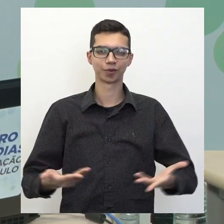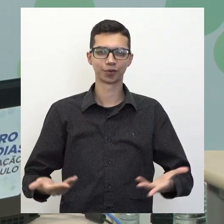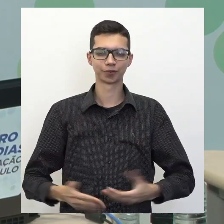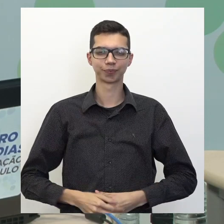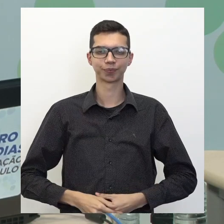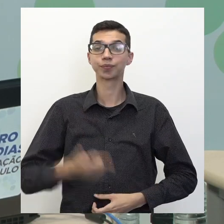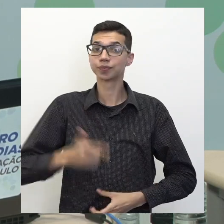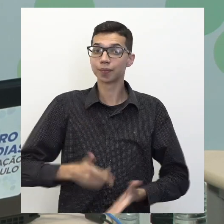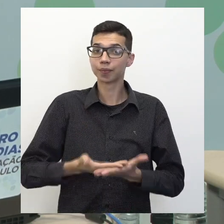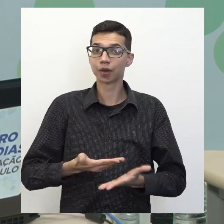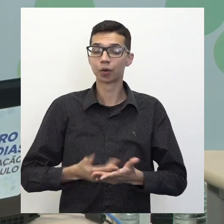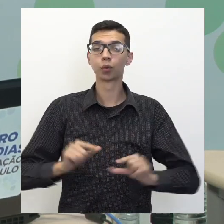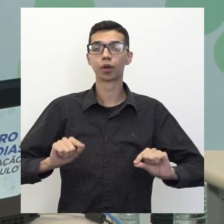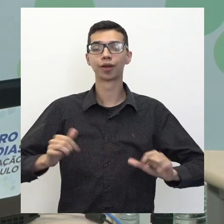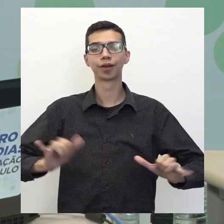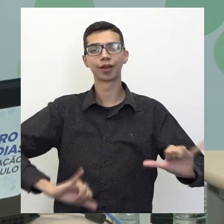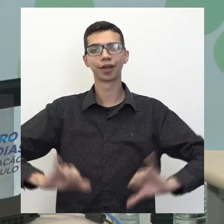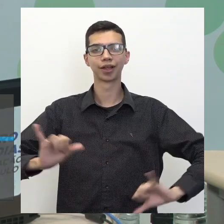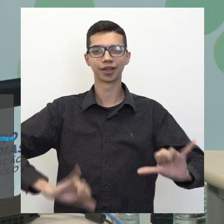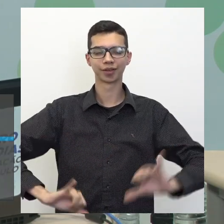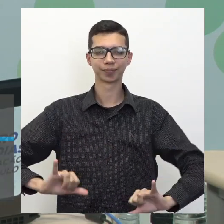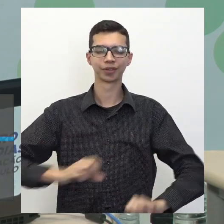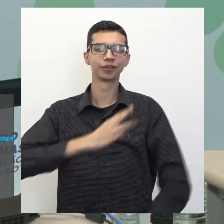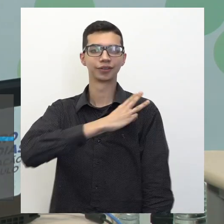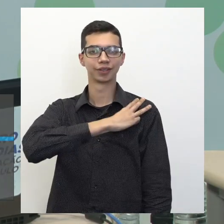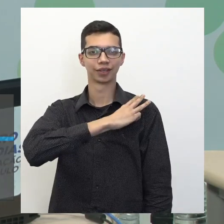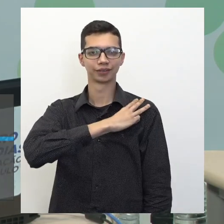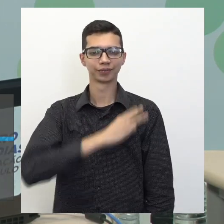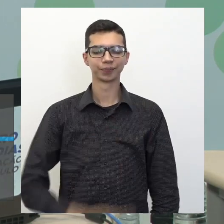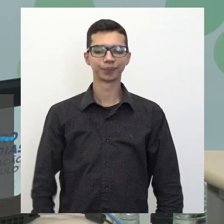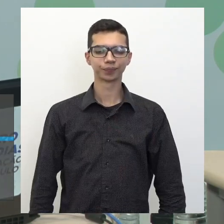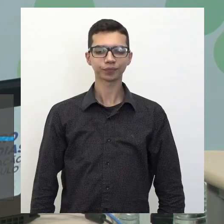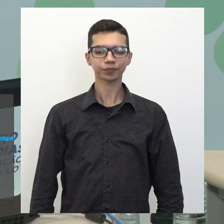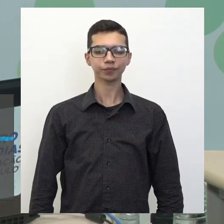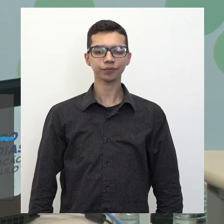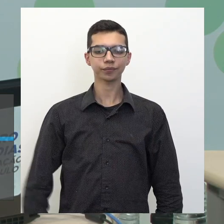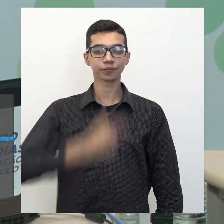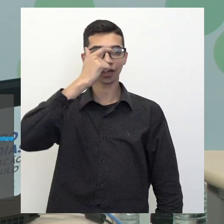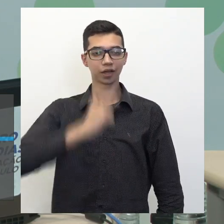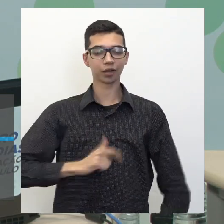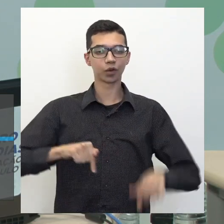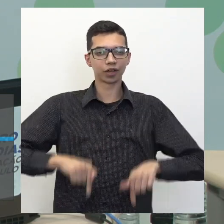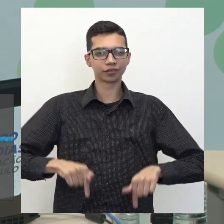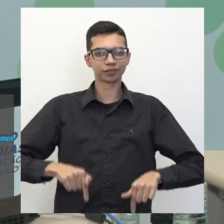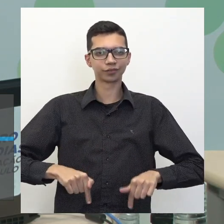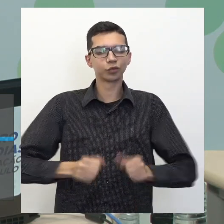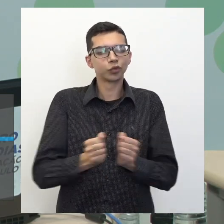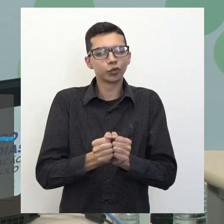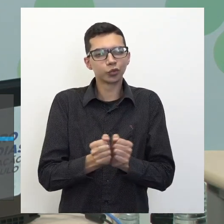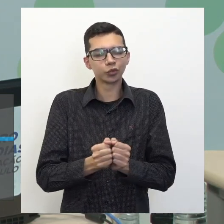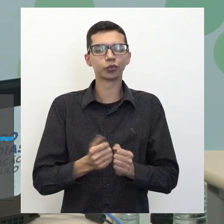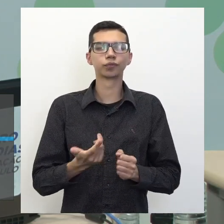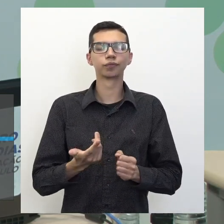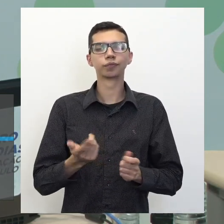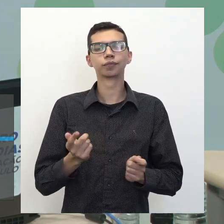de Química da terceira série do ensino médio. Então, eu estou aqui, Daniela, para acompanhar o chat com vocês.